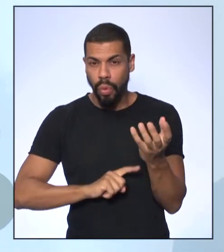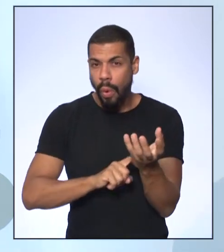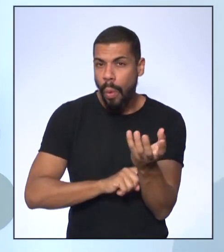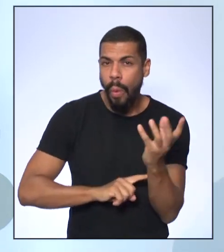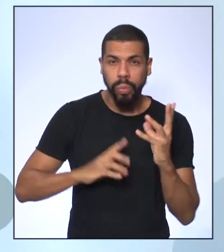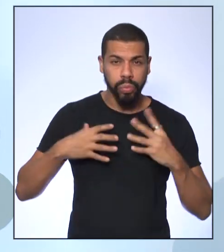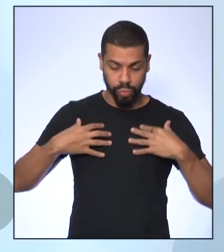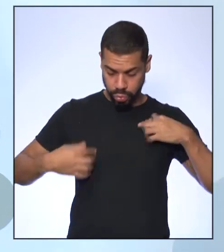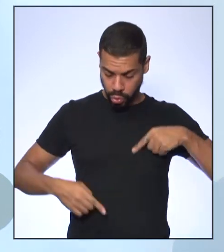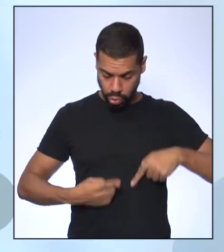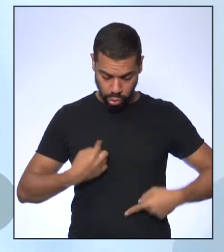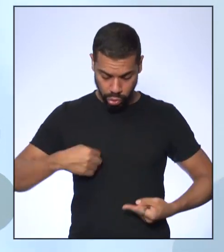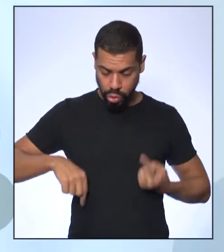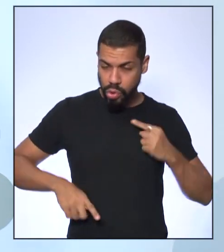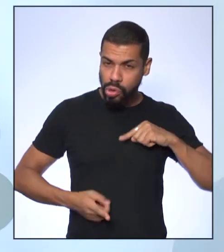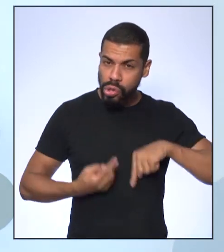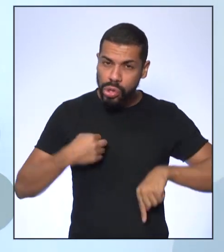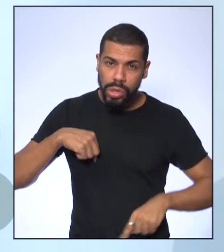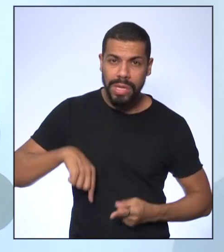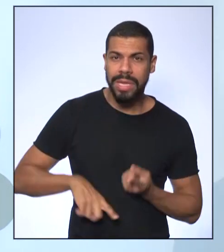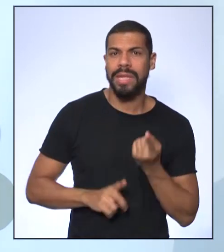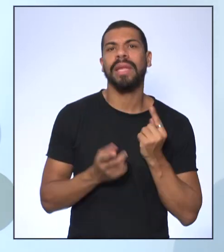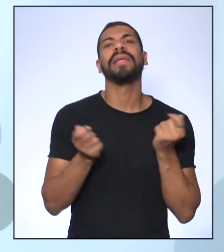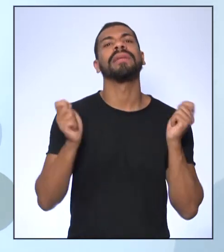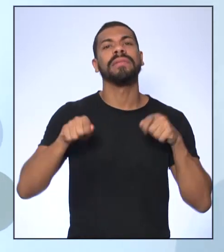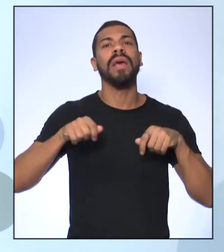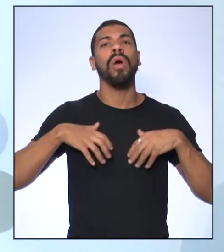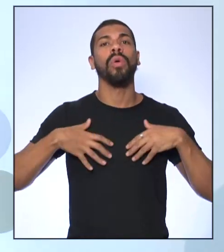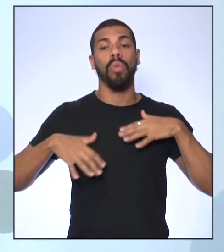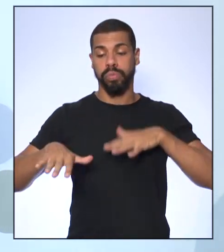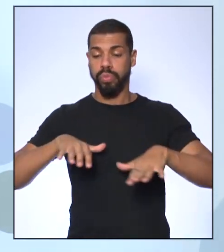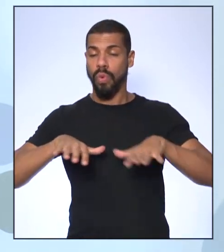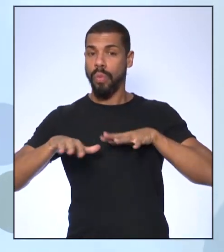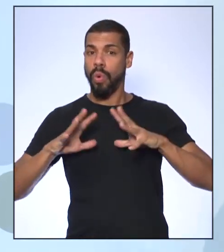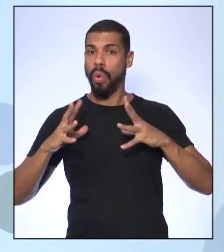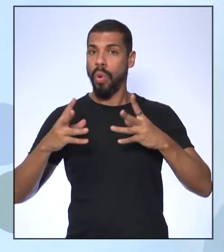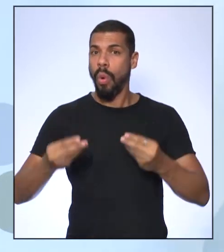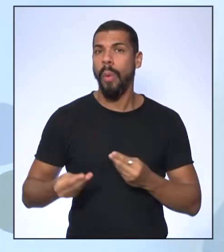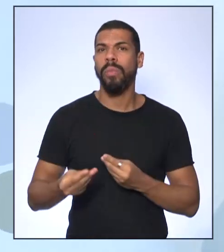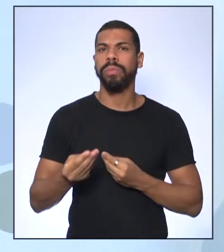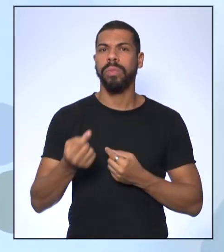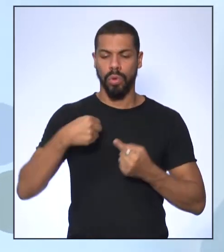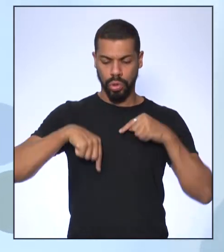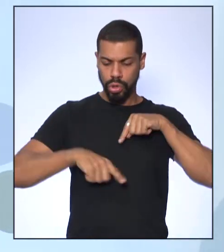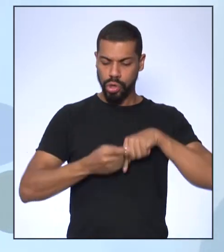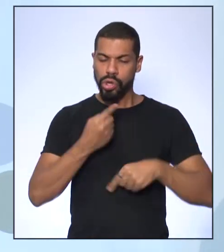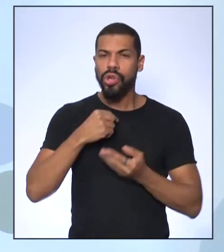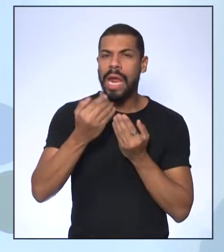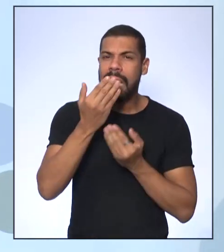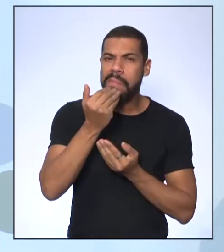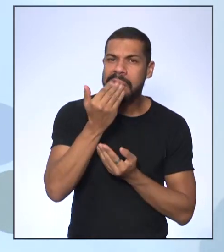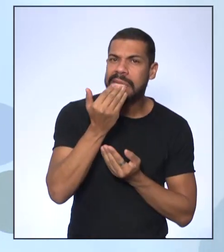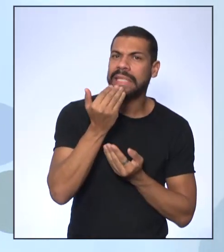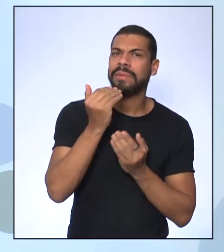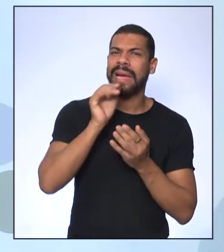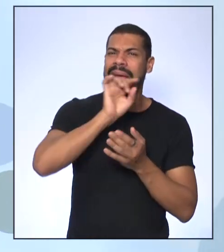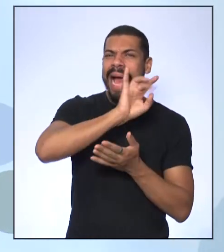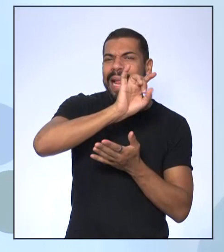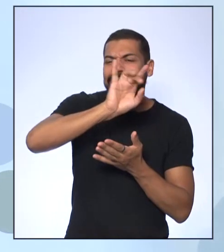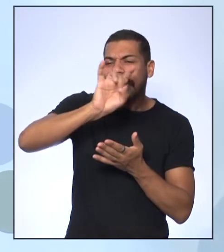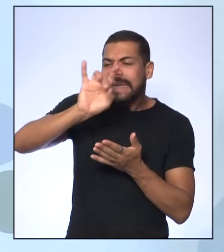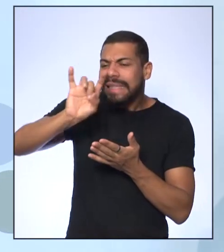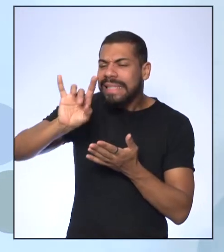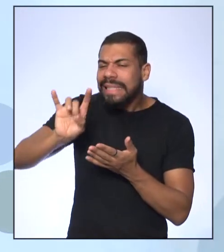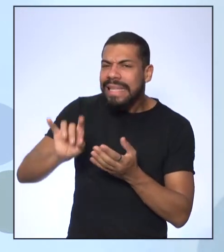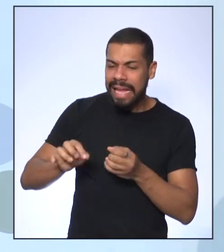células digestivas, né, que vão ajudar ali na movimentação da alimentação e tudo mais. Então, cada célula, na hora